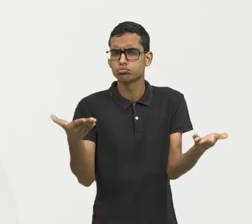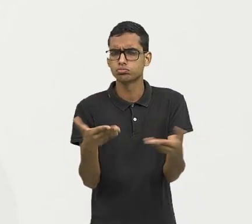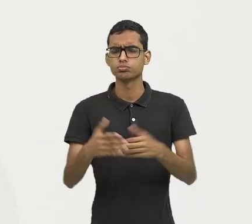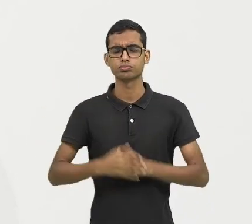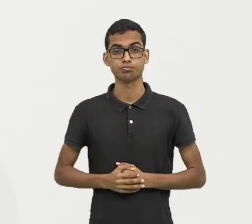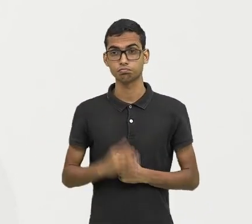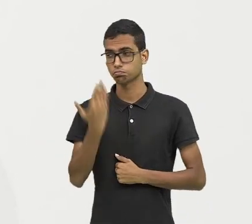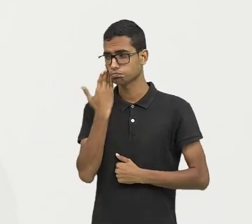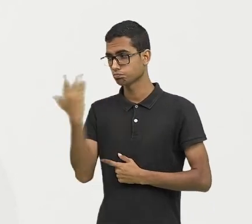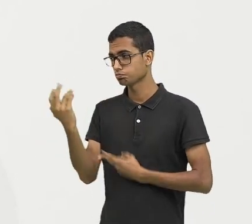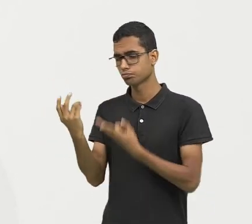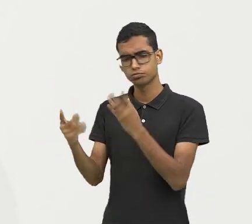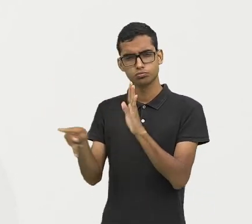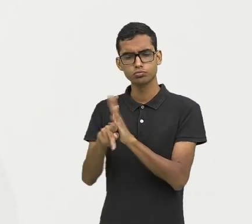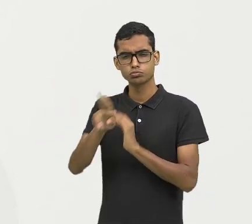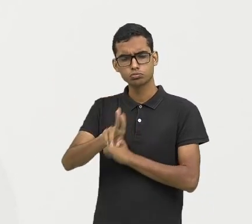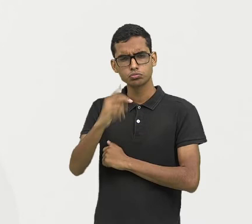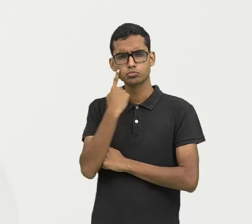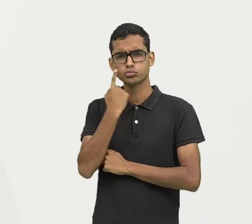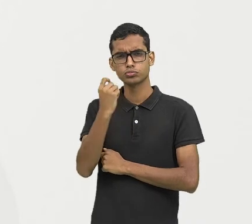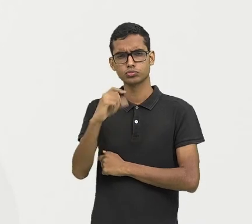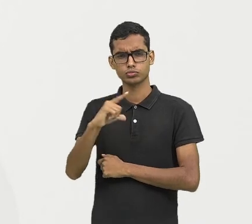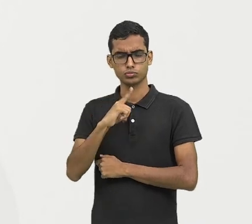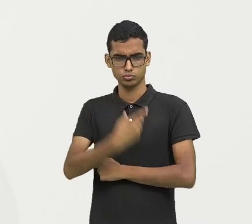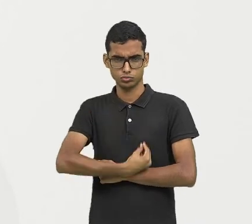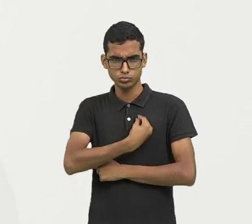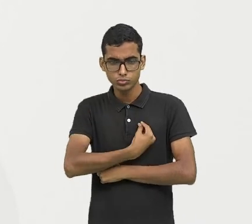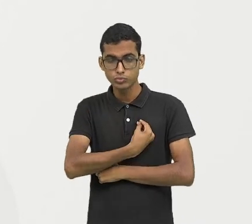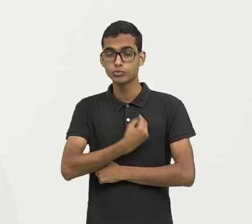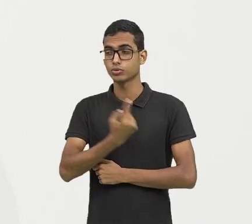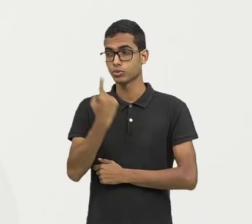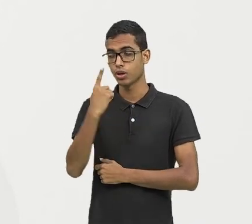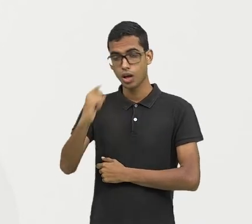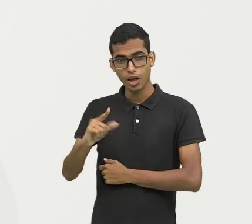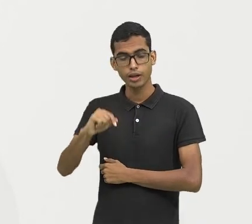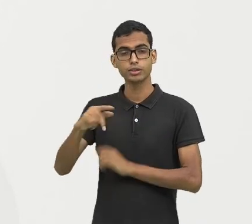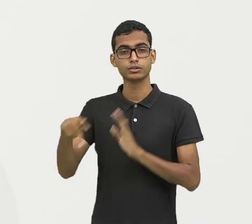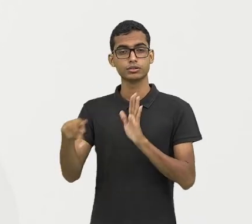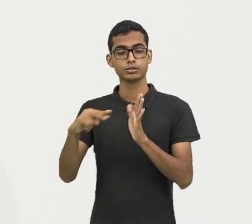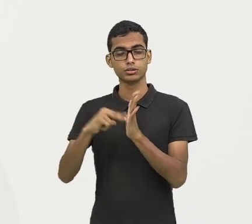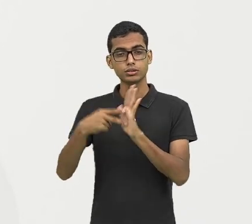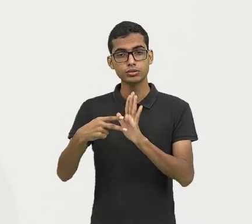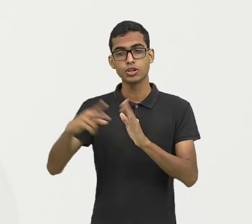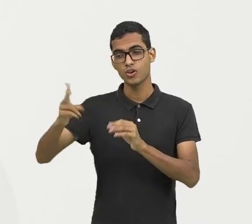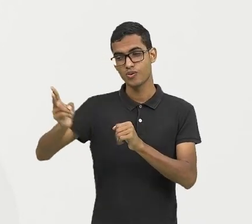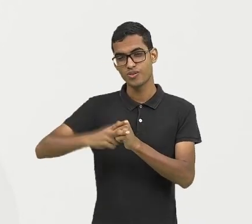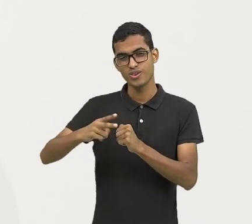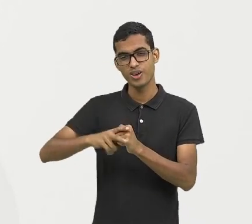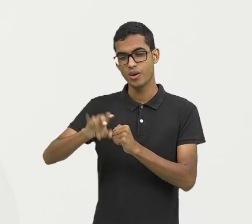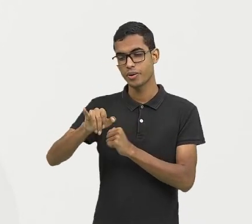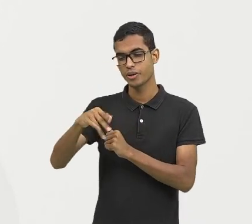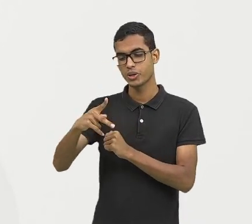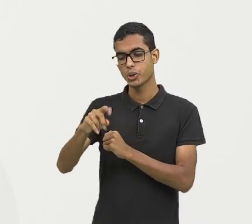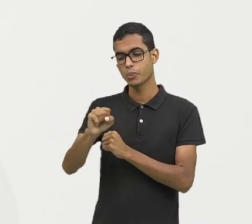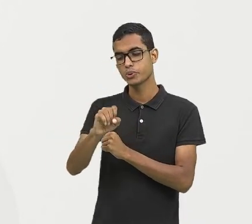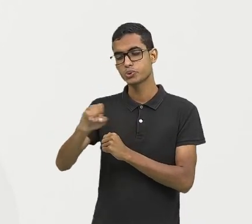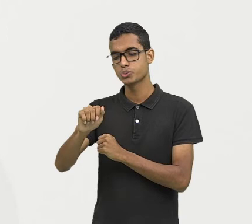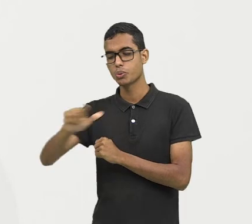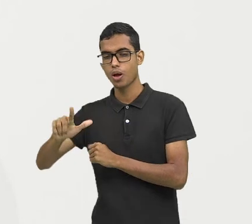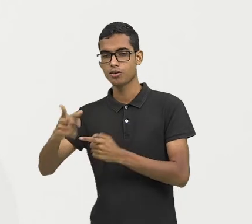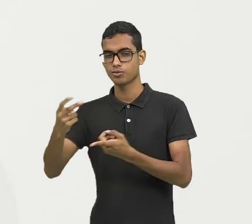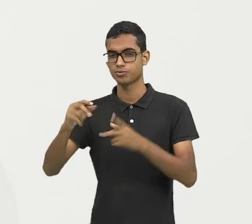Então, como ele foi utilizado no sentido de existir, ele é um verbo impessoal. Então, observem que a nossa